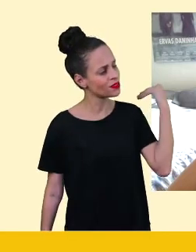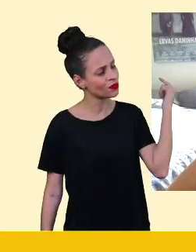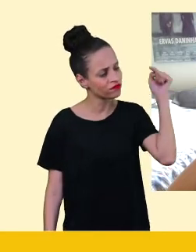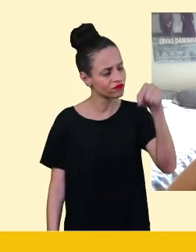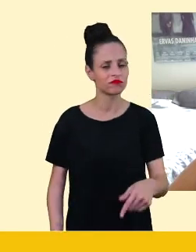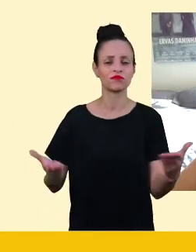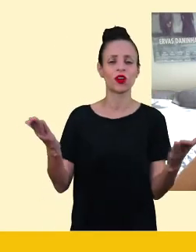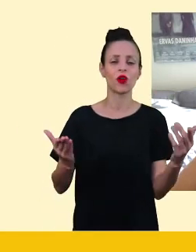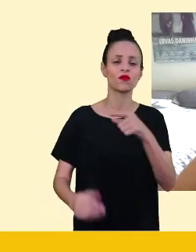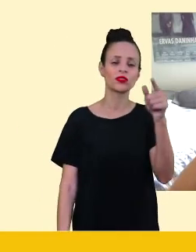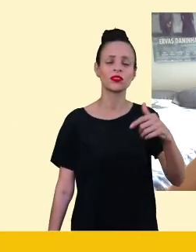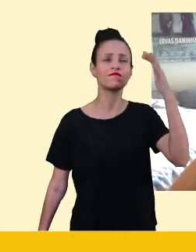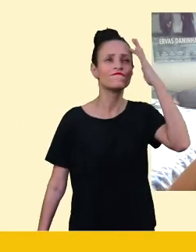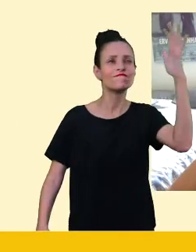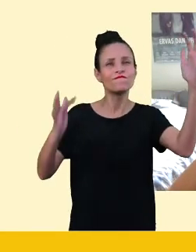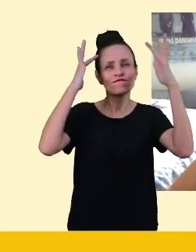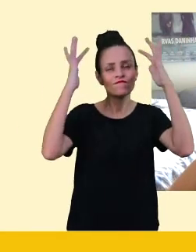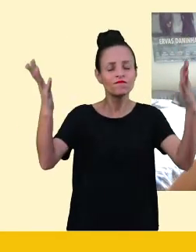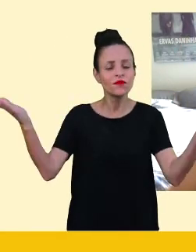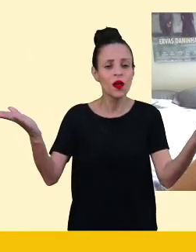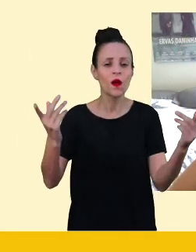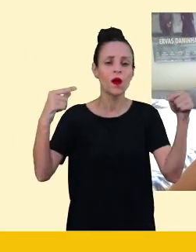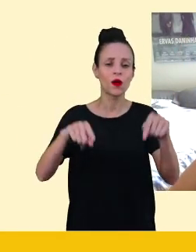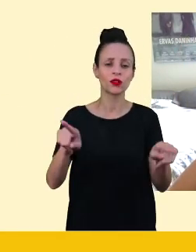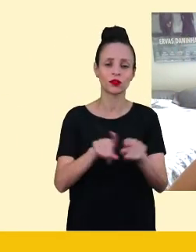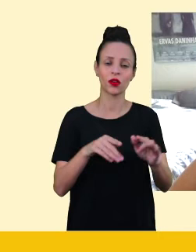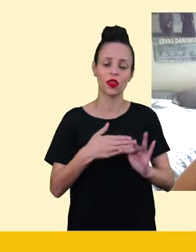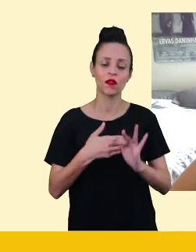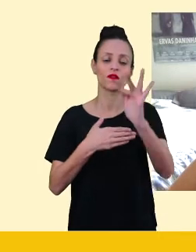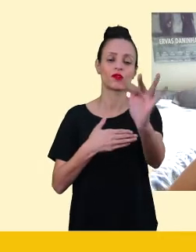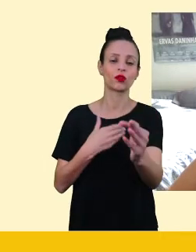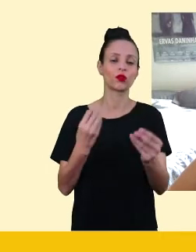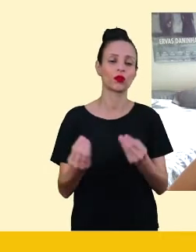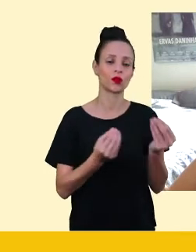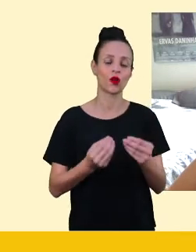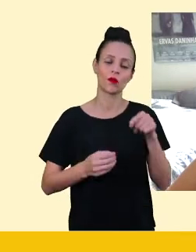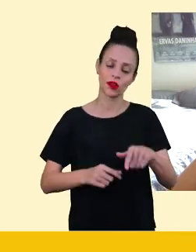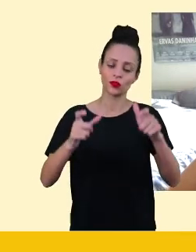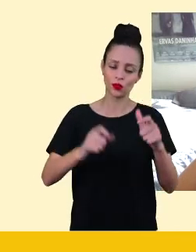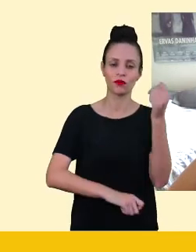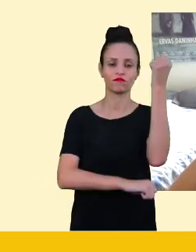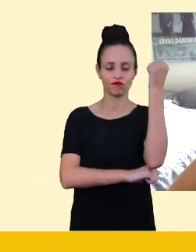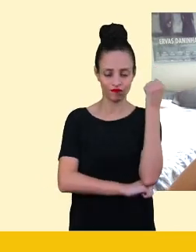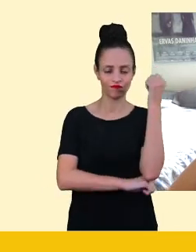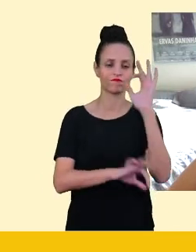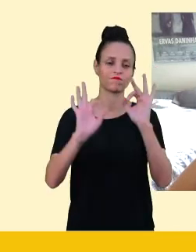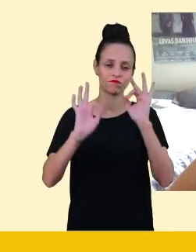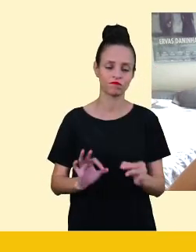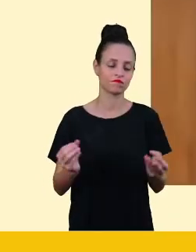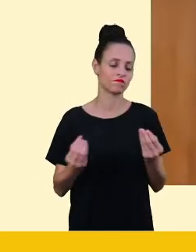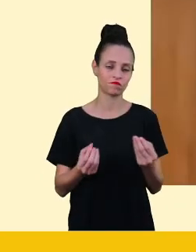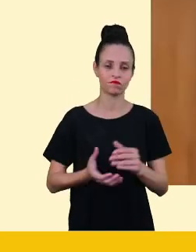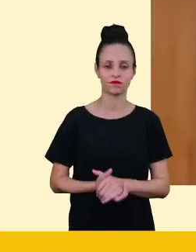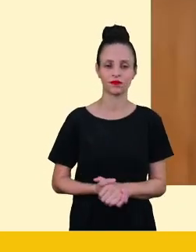vocês vislumbram no presente, né, e no futuro, nesse lugar da resistência mesmo?